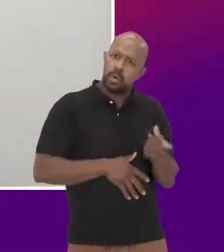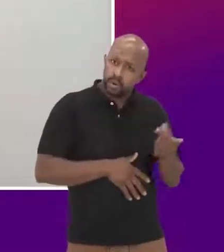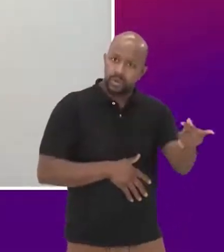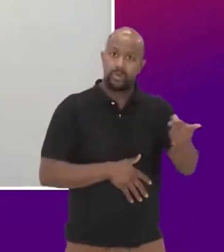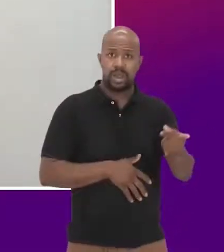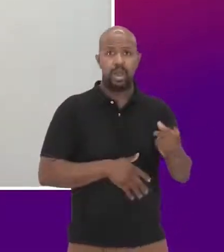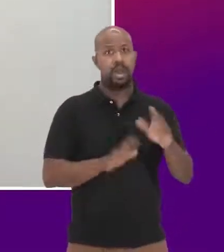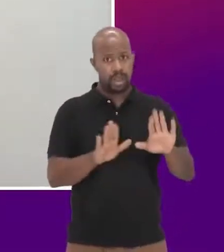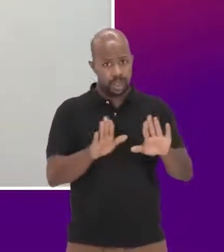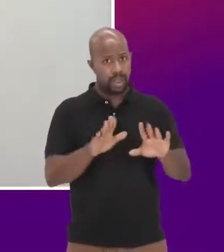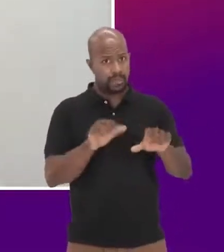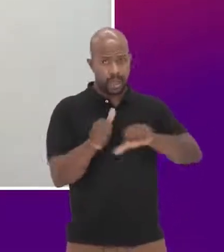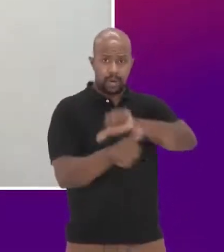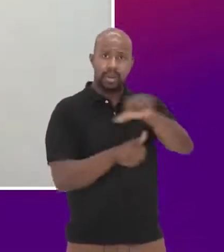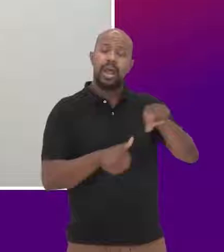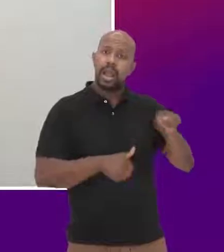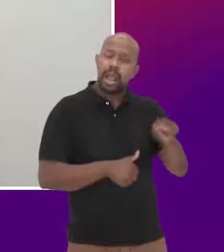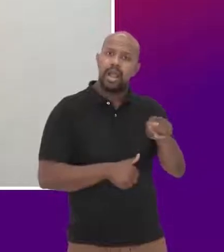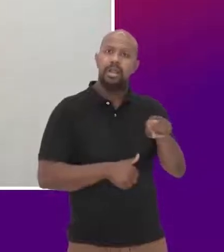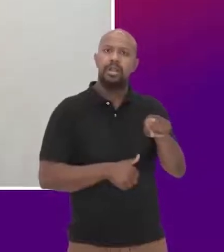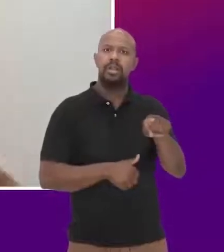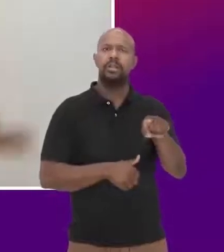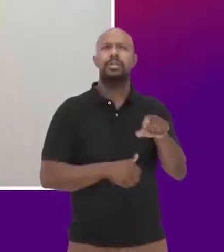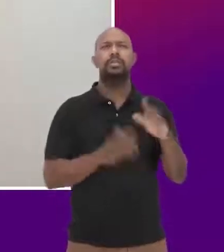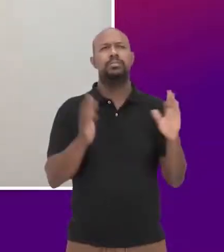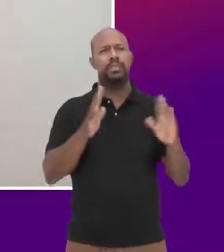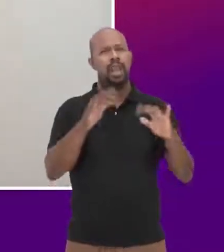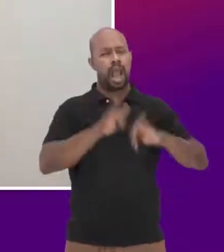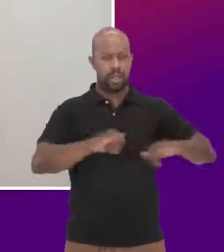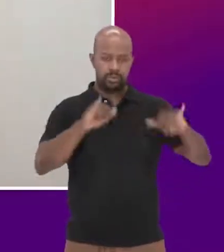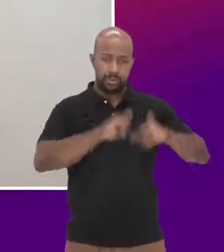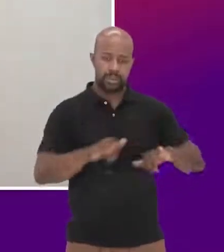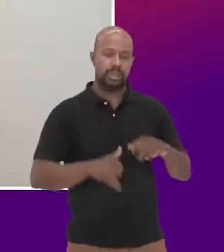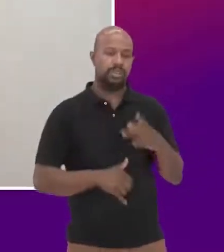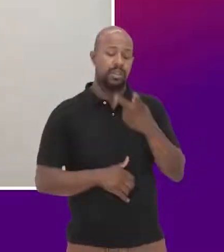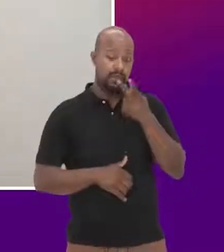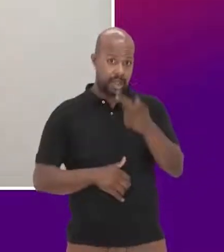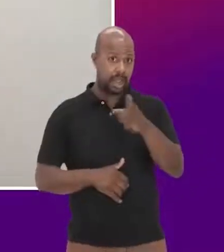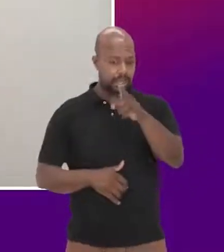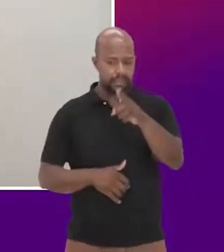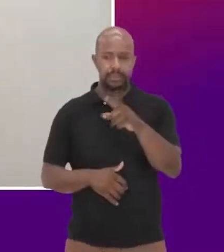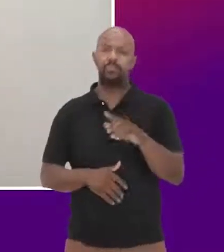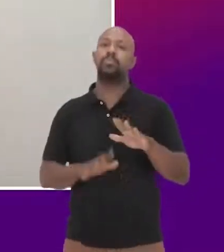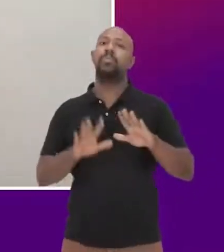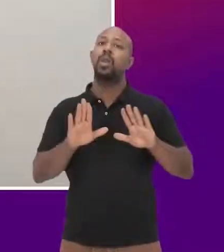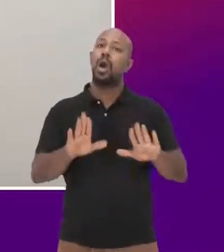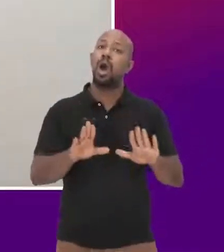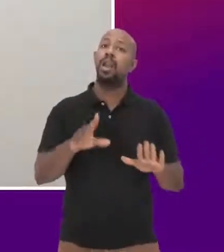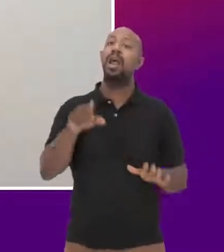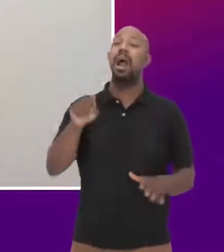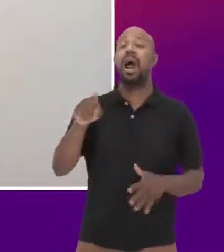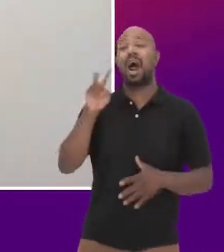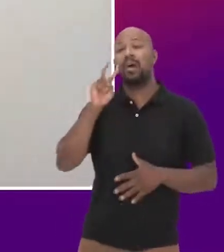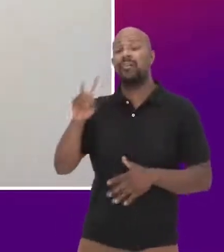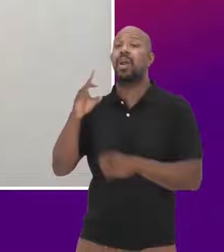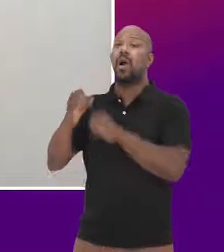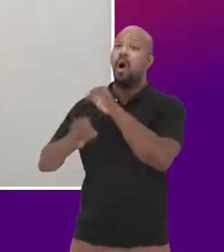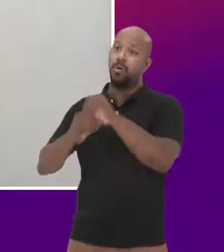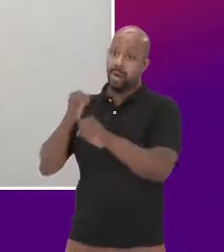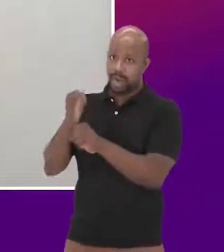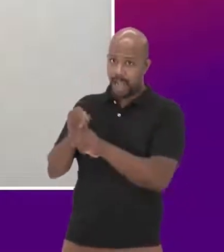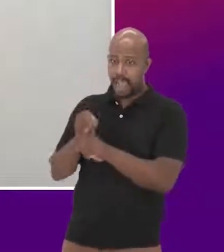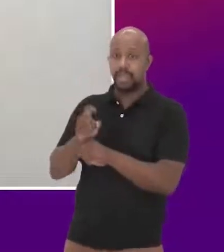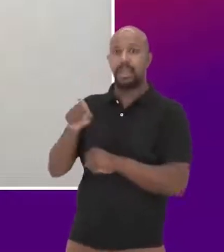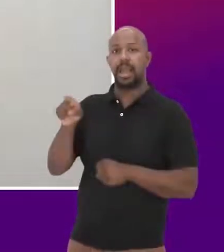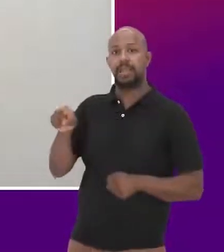Pelo contrário, eles chegaram nos anunciantes e disseram: olha, devido ao online, a